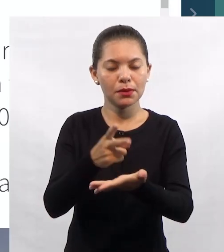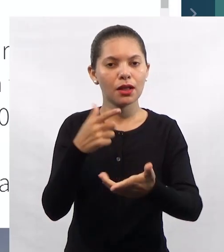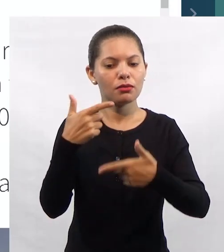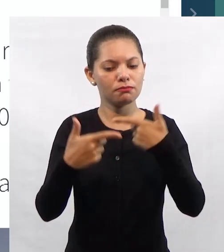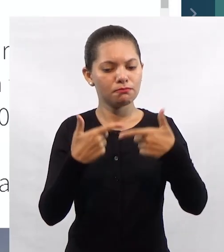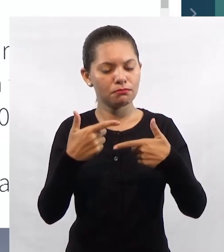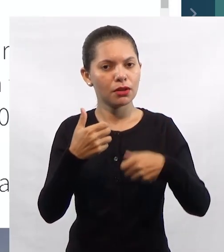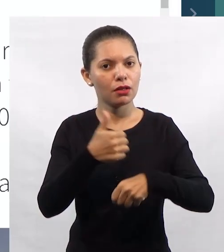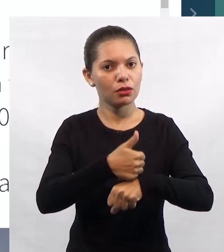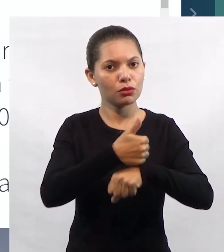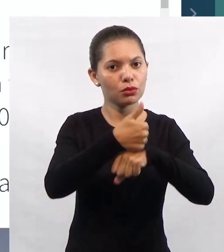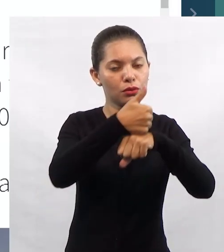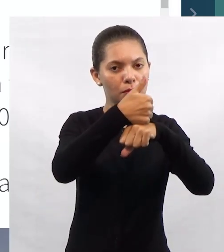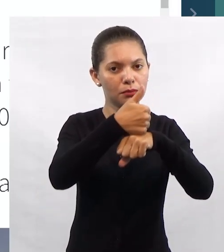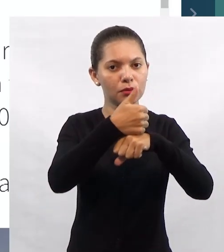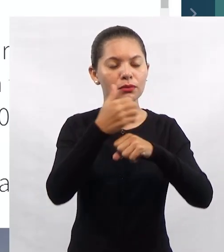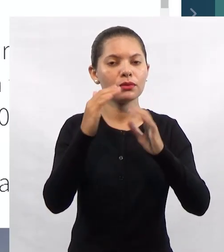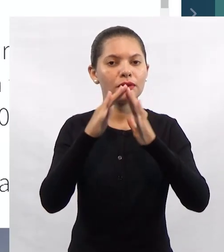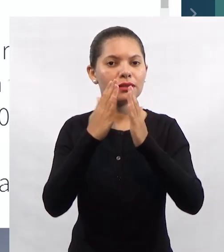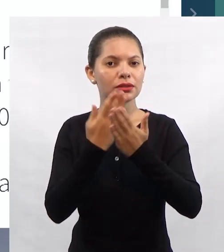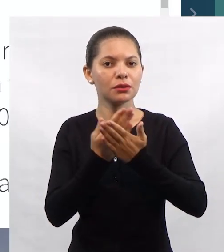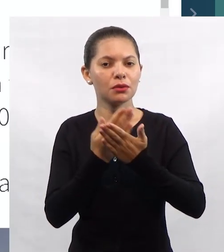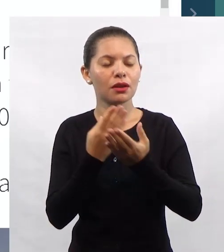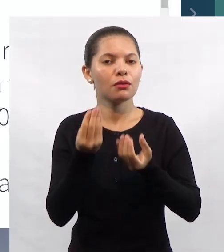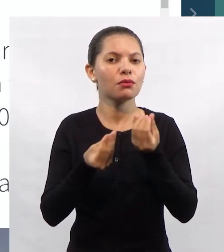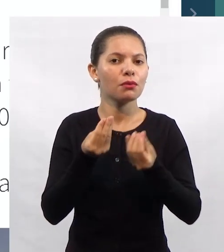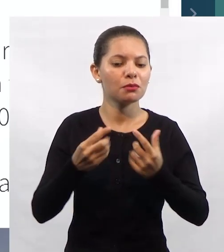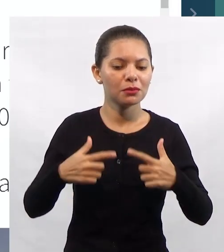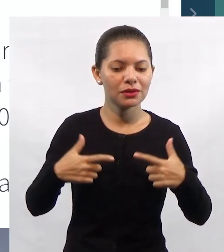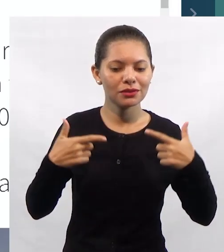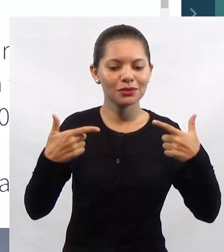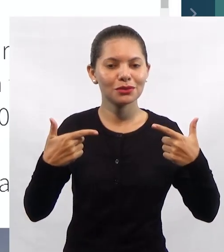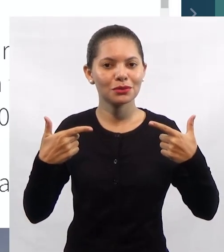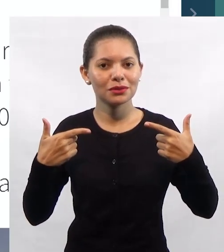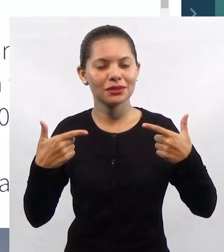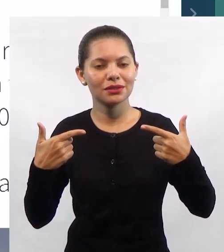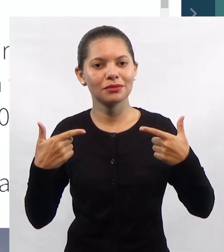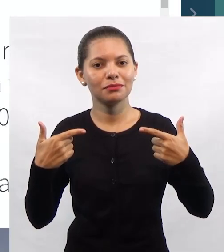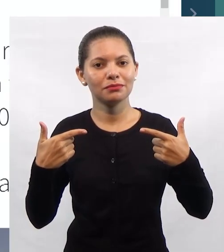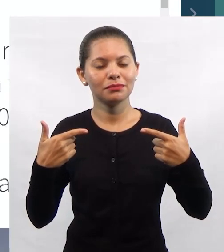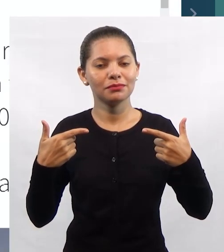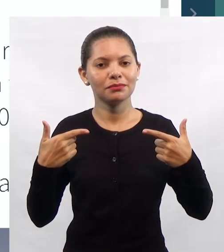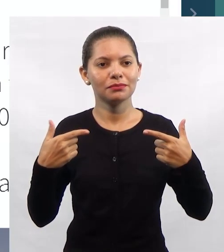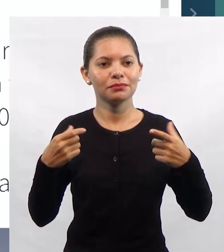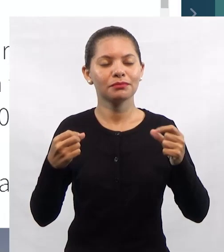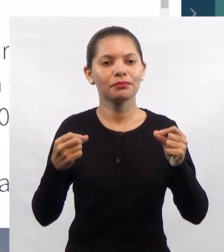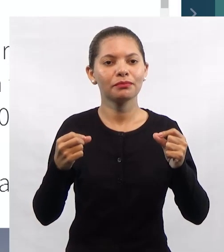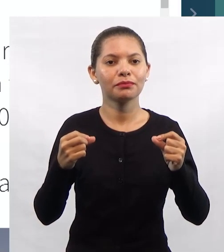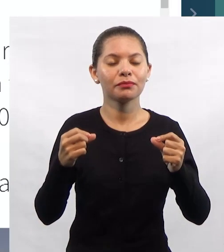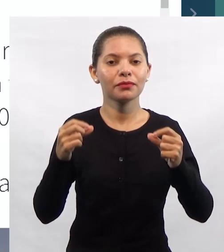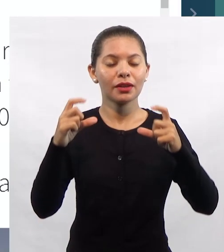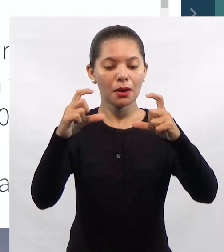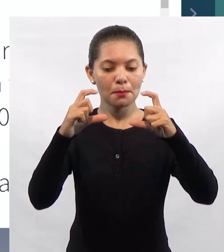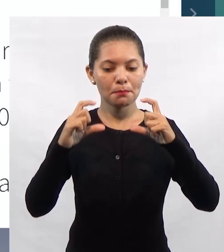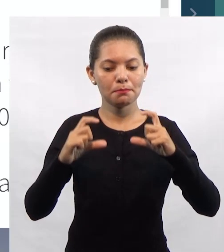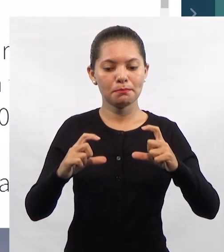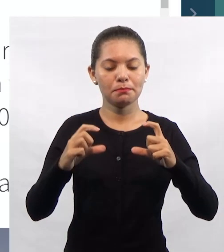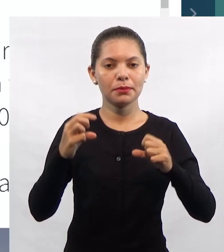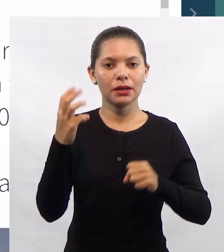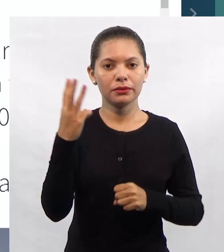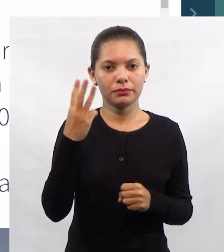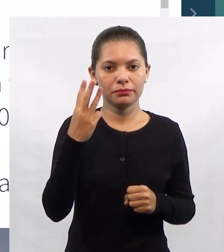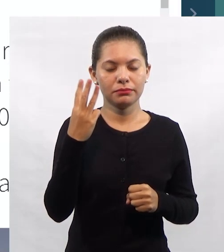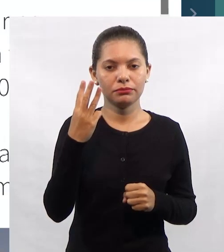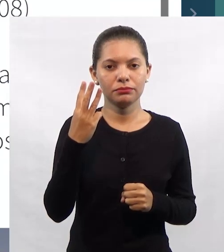trabalhador na escola, mediante ações integradas e complementares entre si. Parágrafo 3º.